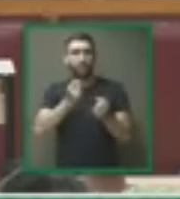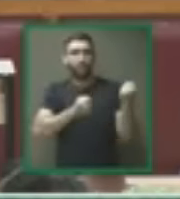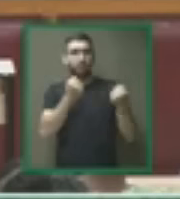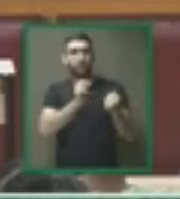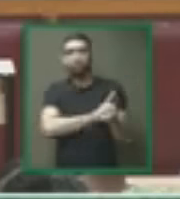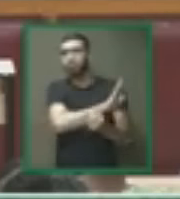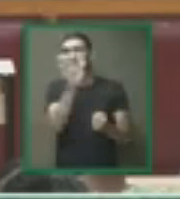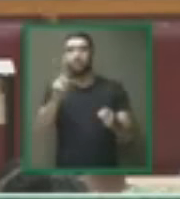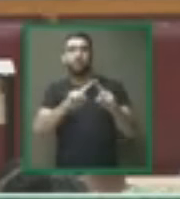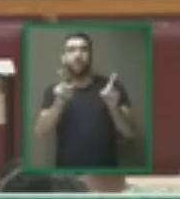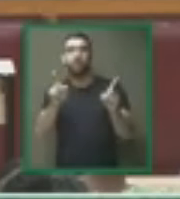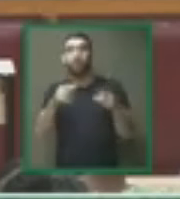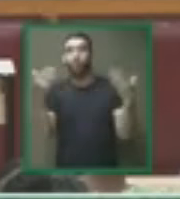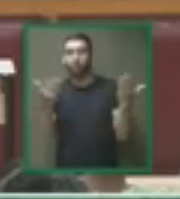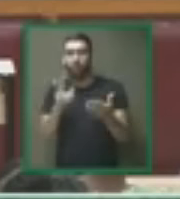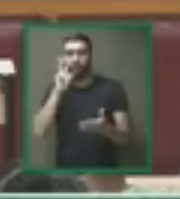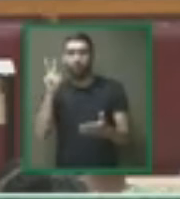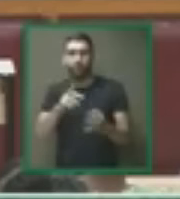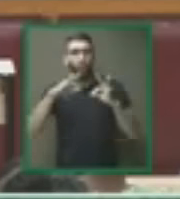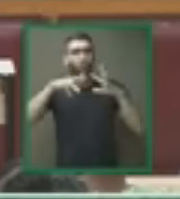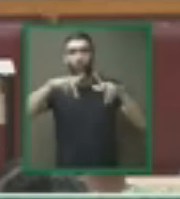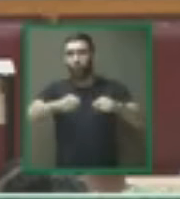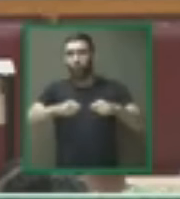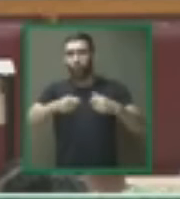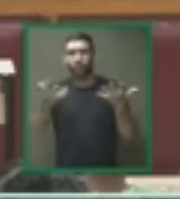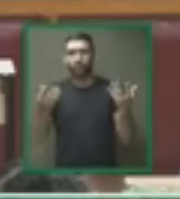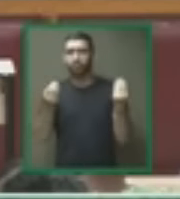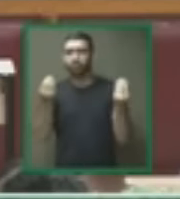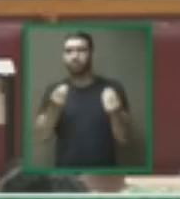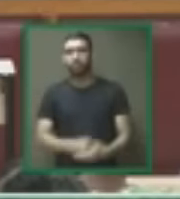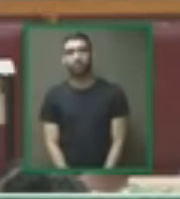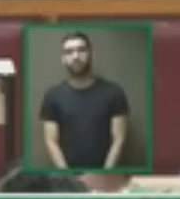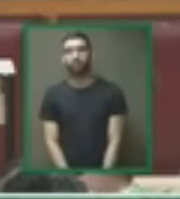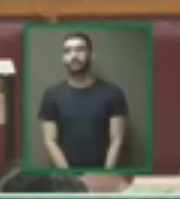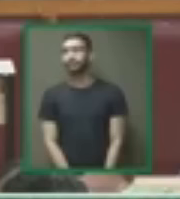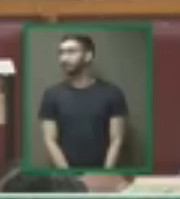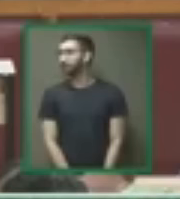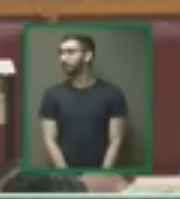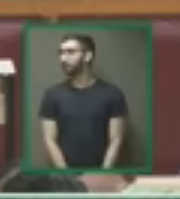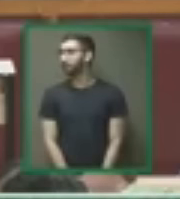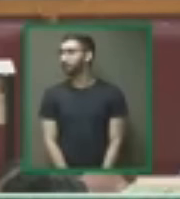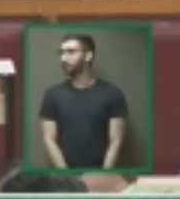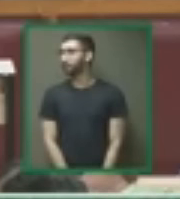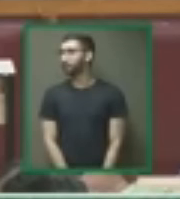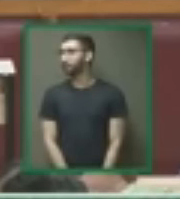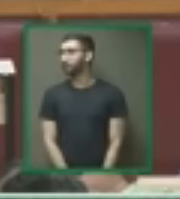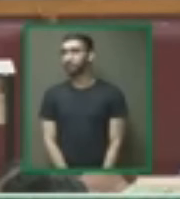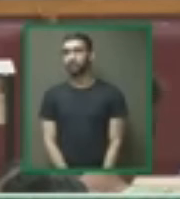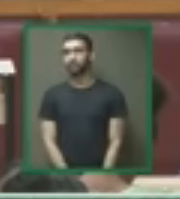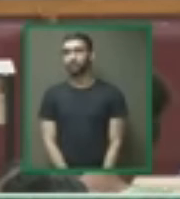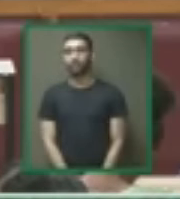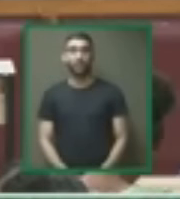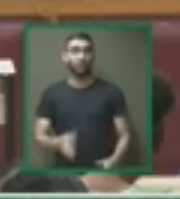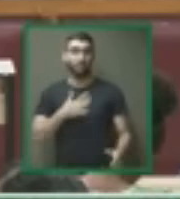maneira brusca, que ele não viu nada. E hoje ele já disse que viu tudo. Certo, ok. Senhor jurado... O fato é que eu não estava lá, o meu carro